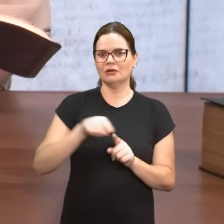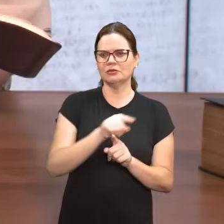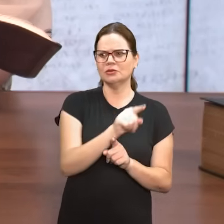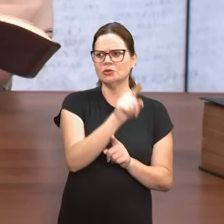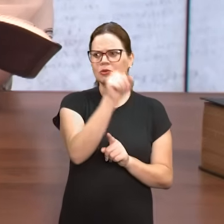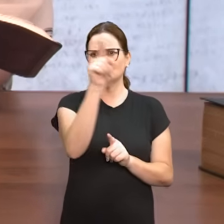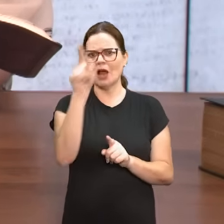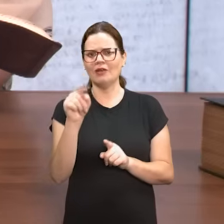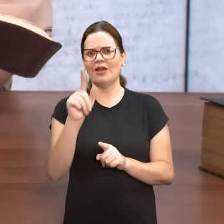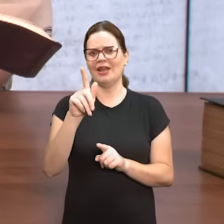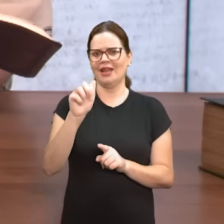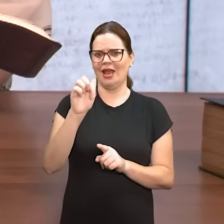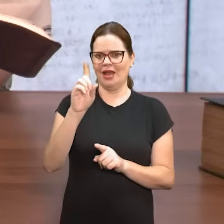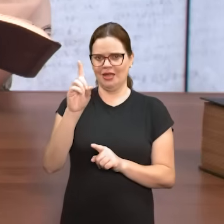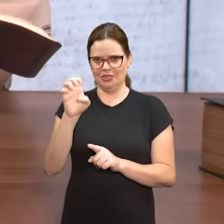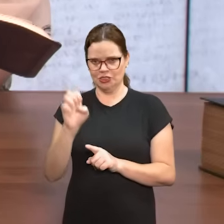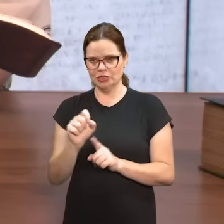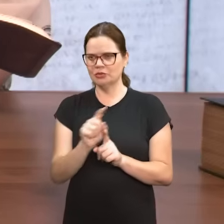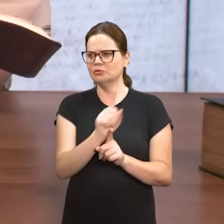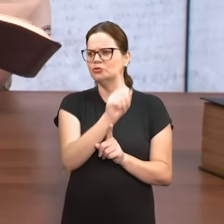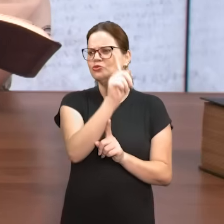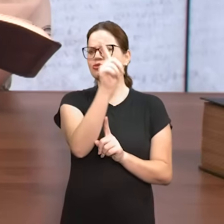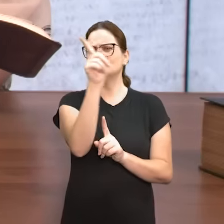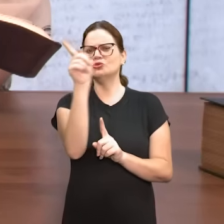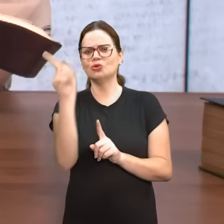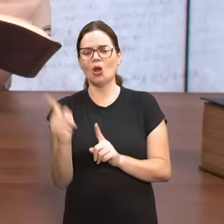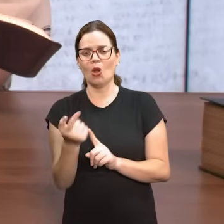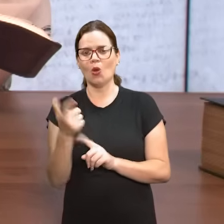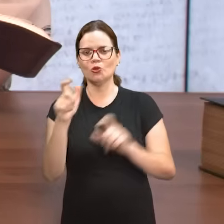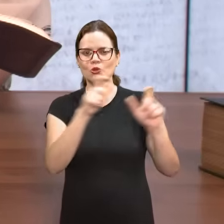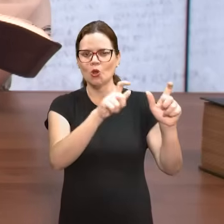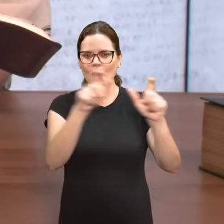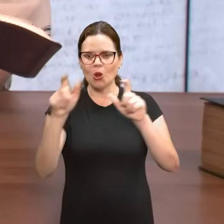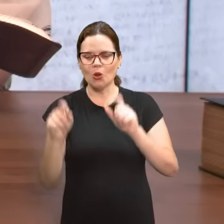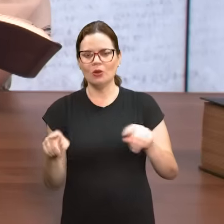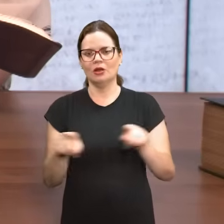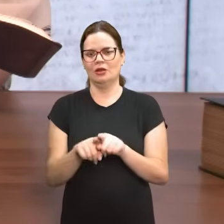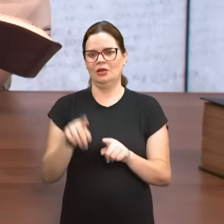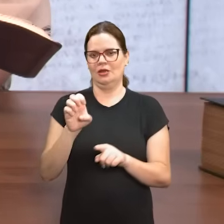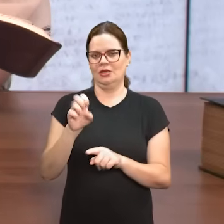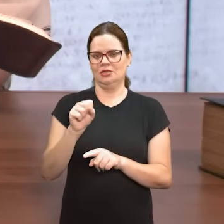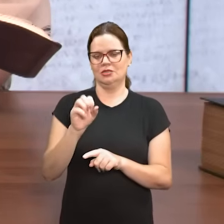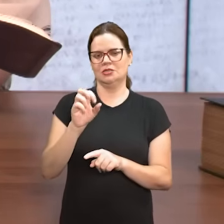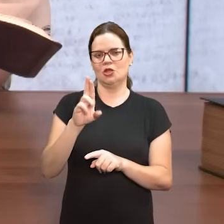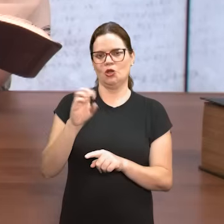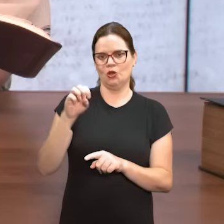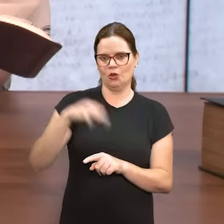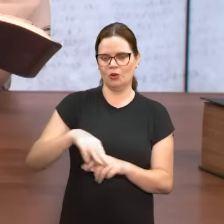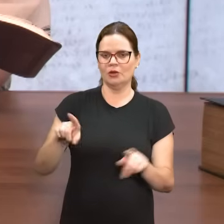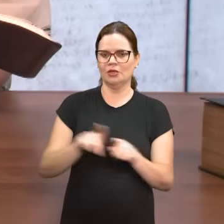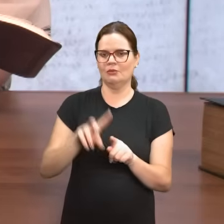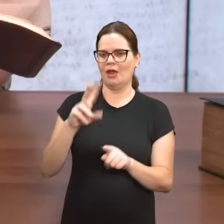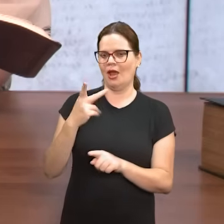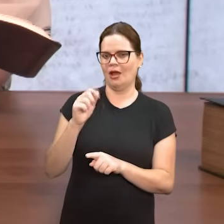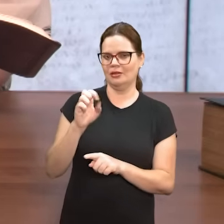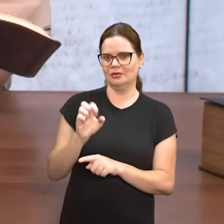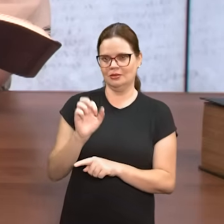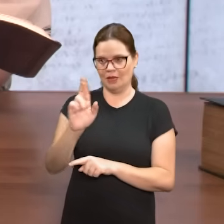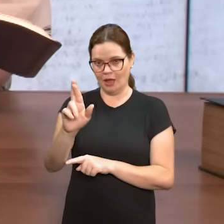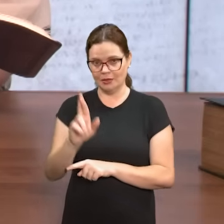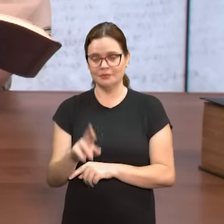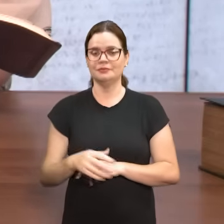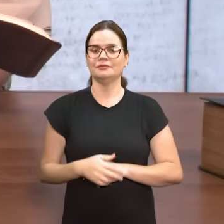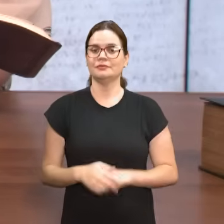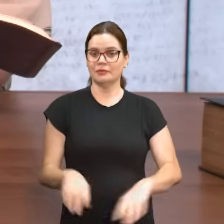sul a Cádiz Barneia e passa por Esrom e sobe a Adar e rodeia a Carca.